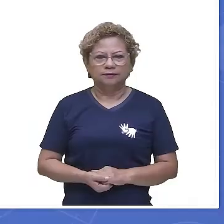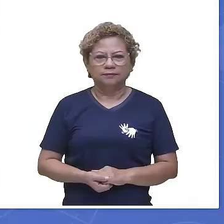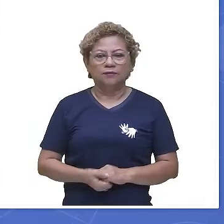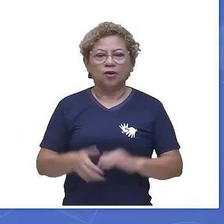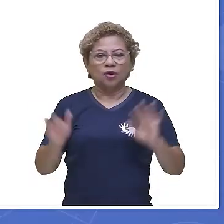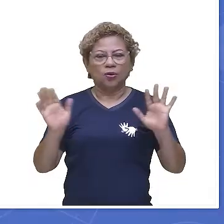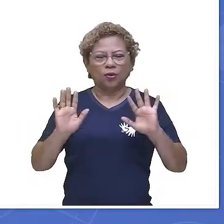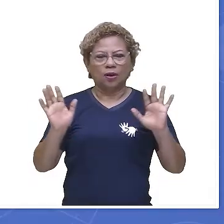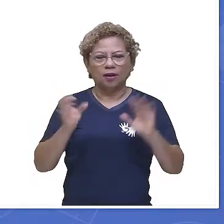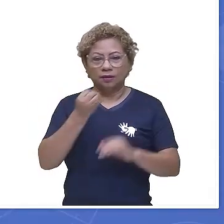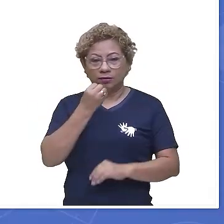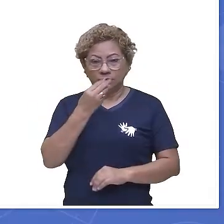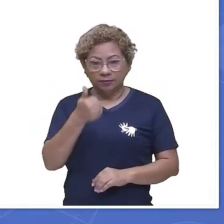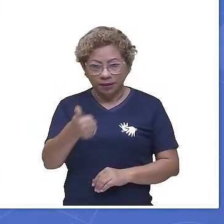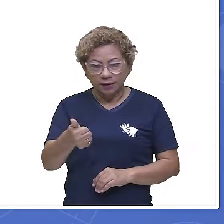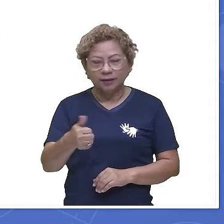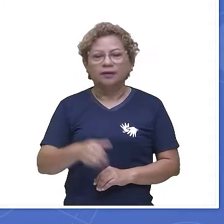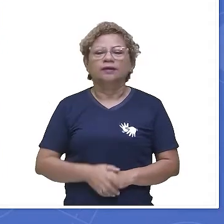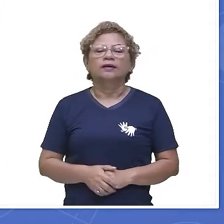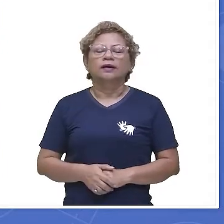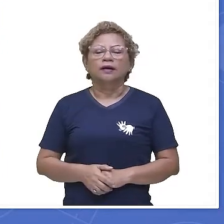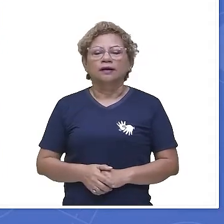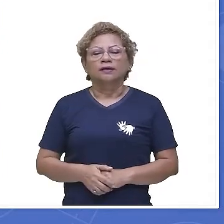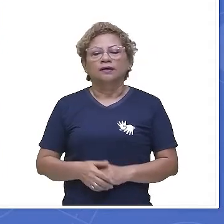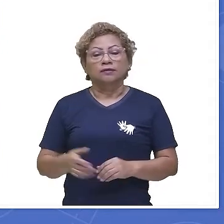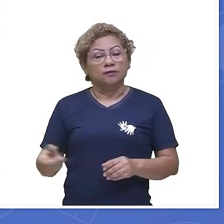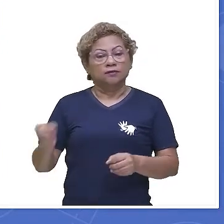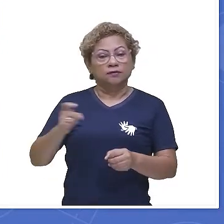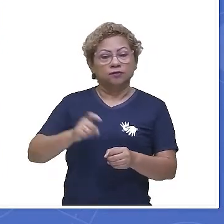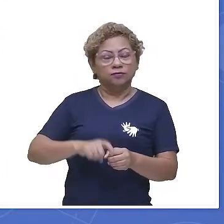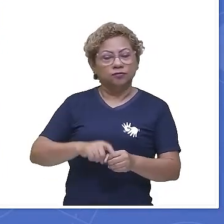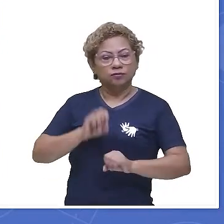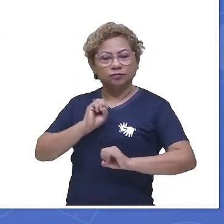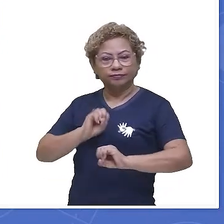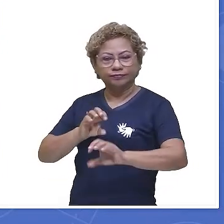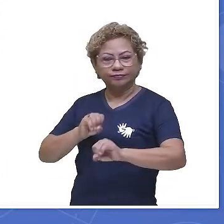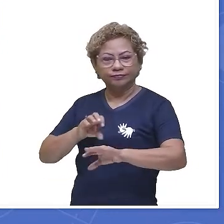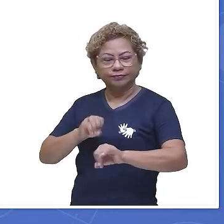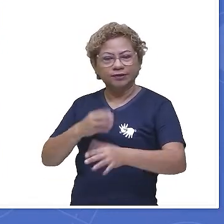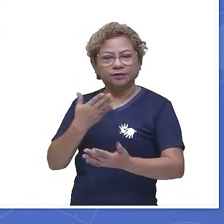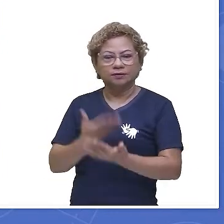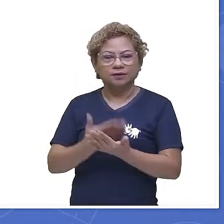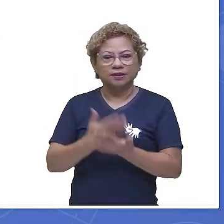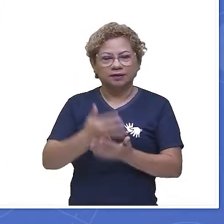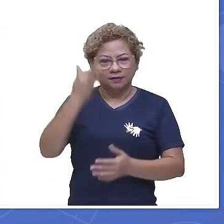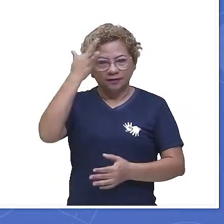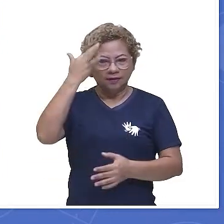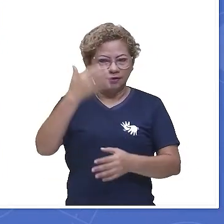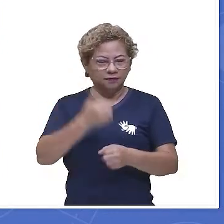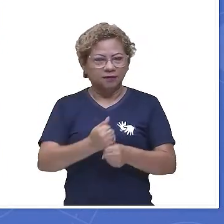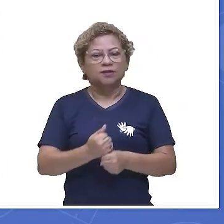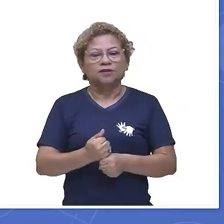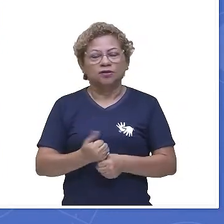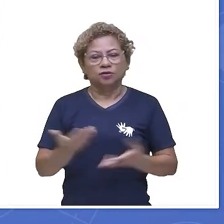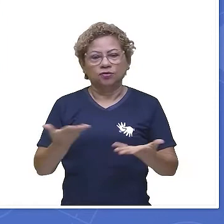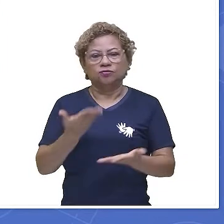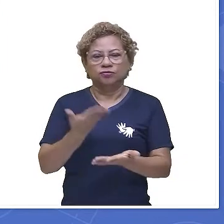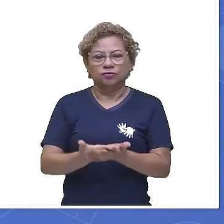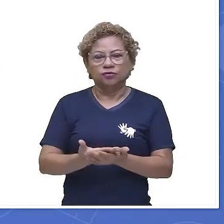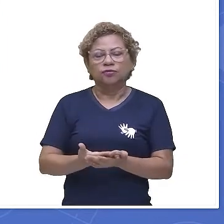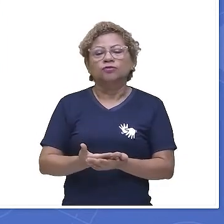Olá pessoal, tudo bem? Estamos de volta agora para mais uma aula de Física. Hoje nós teremos a aula 92, que